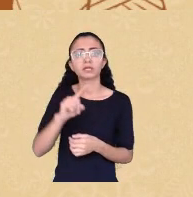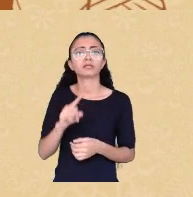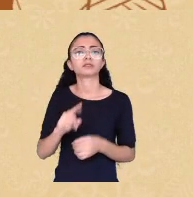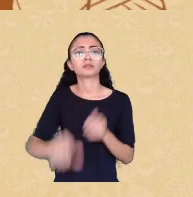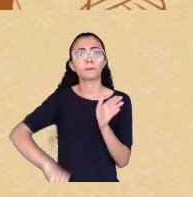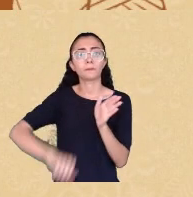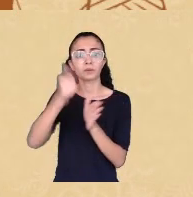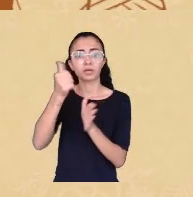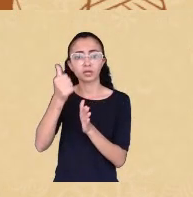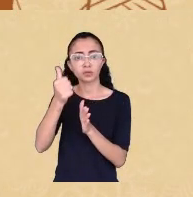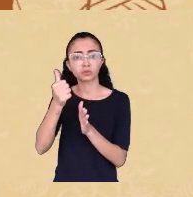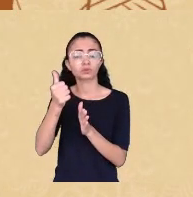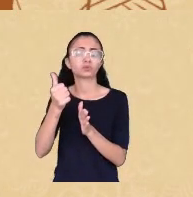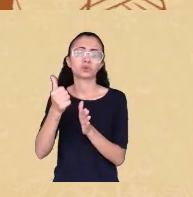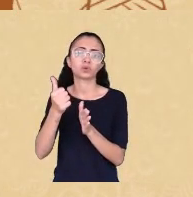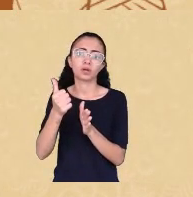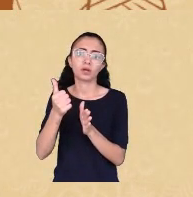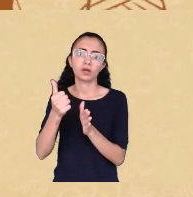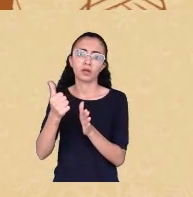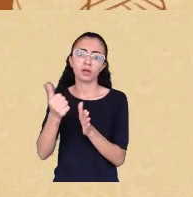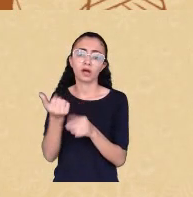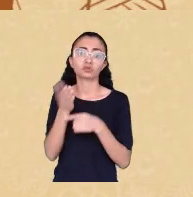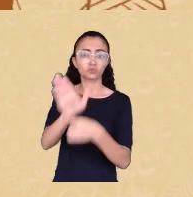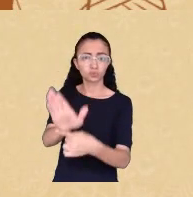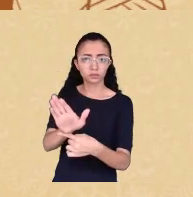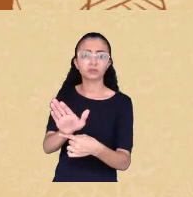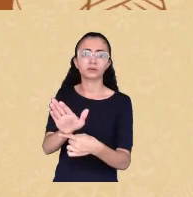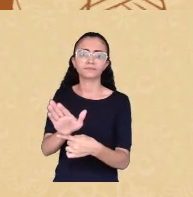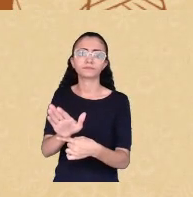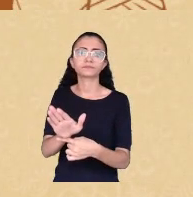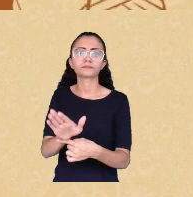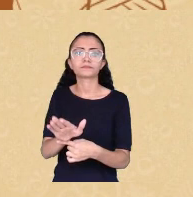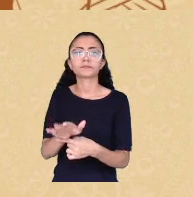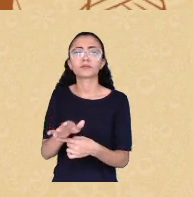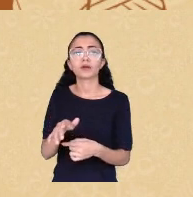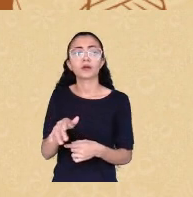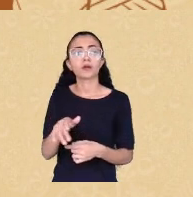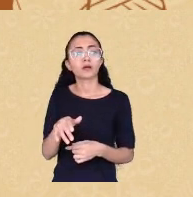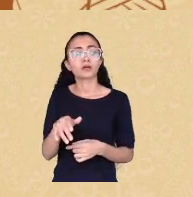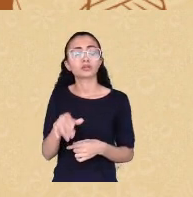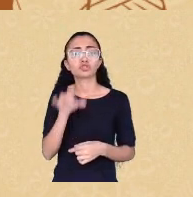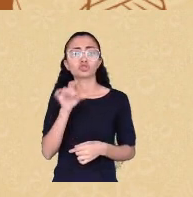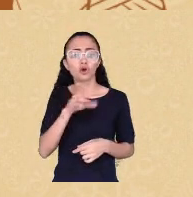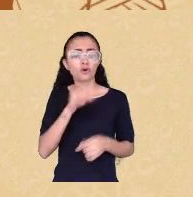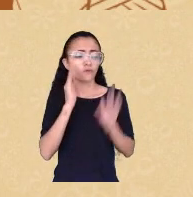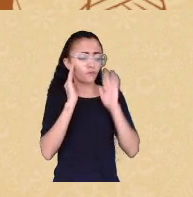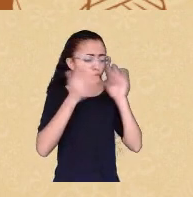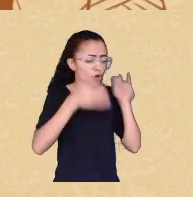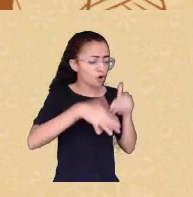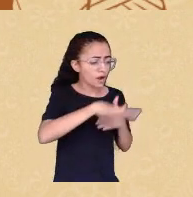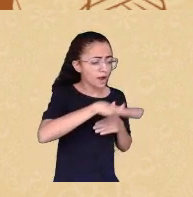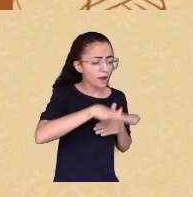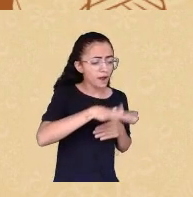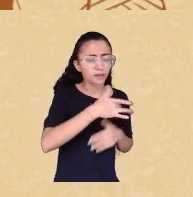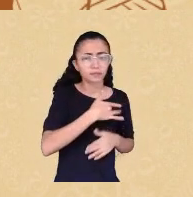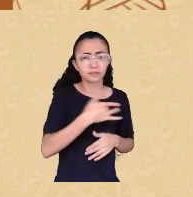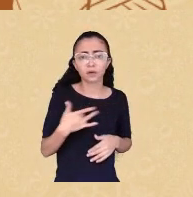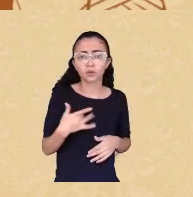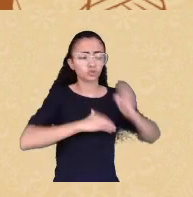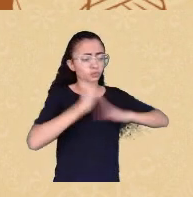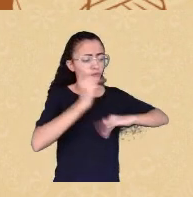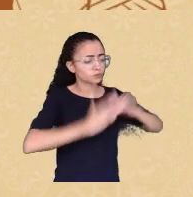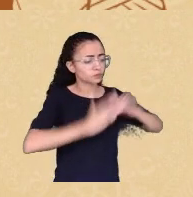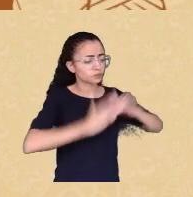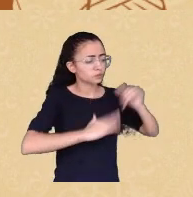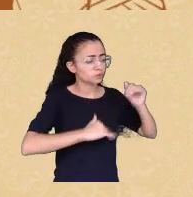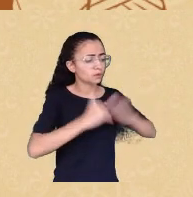apenas os próprios profissionais de saúde, sair dessa dimensão da saúde mental só dos trabalhadores de saúde, nós, da área de si,